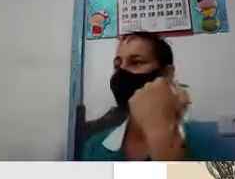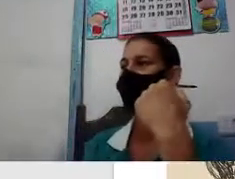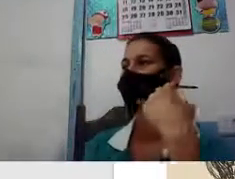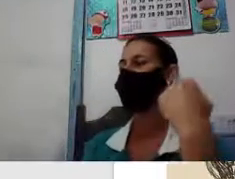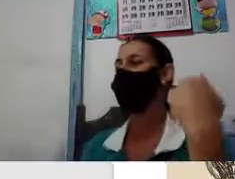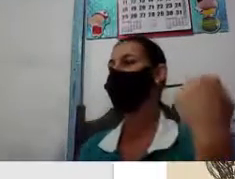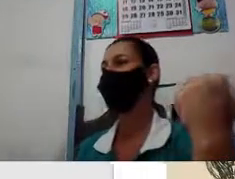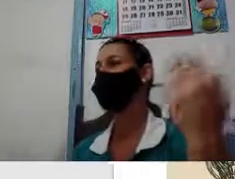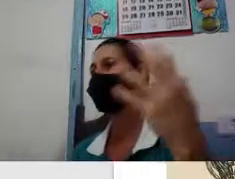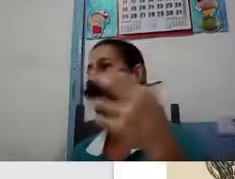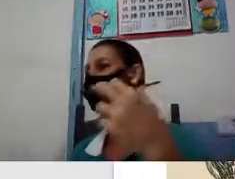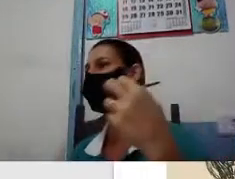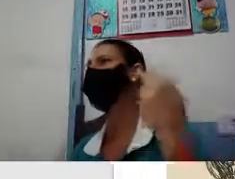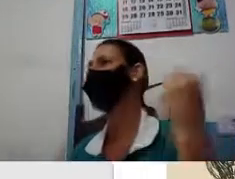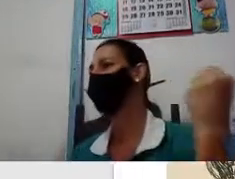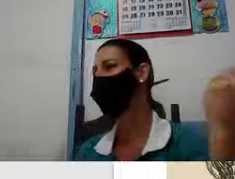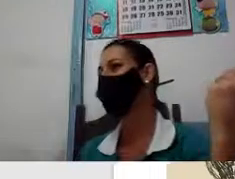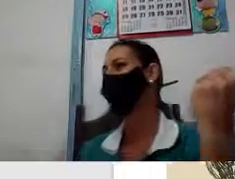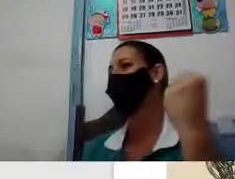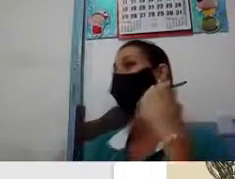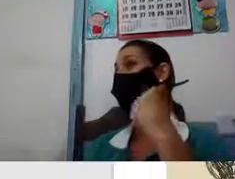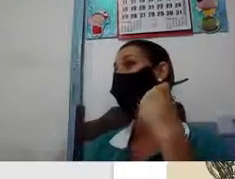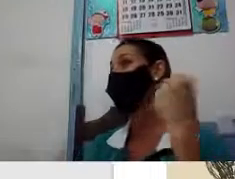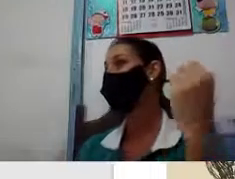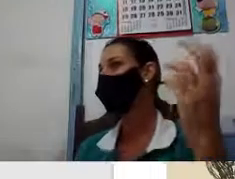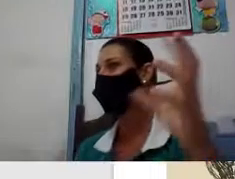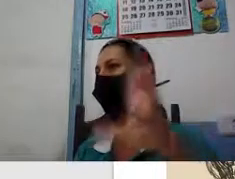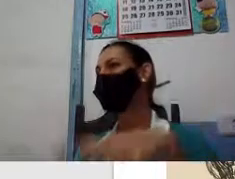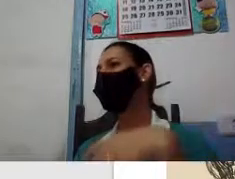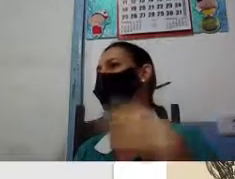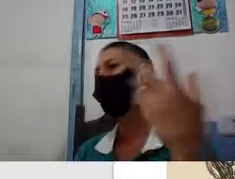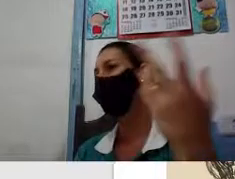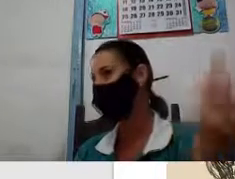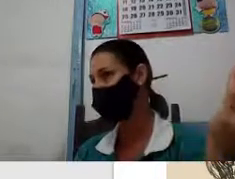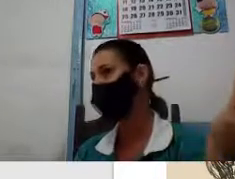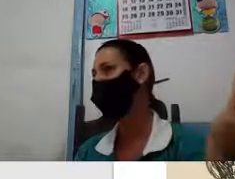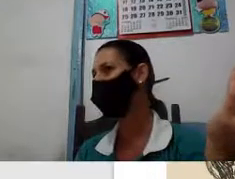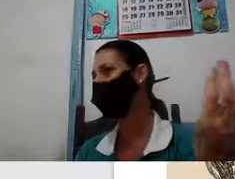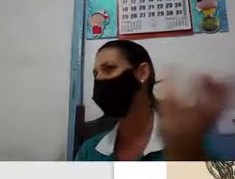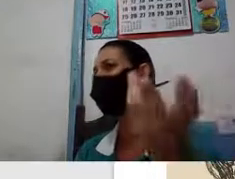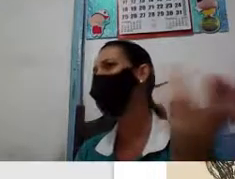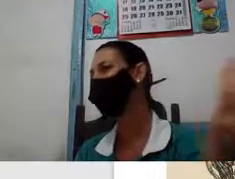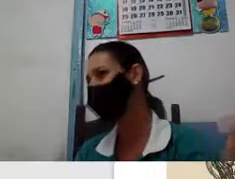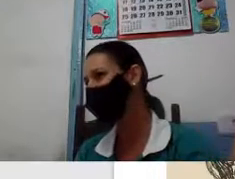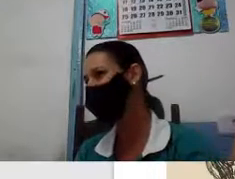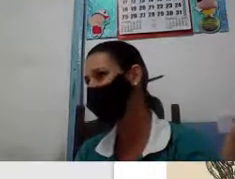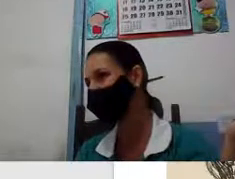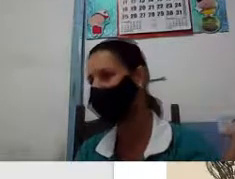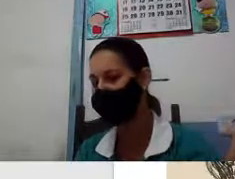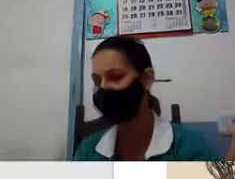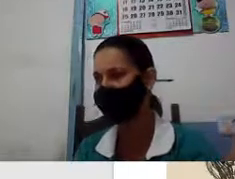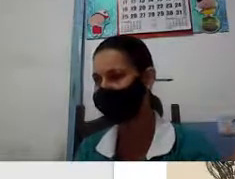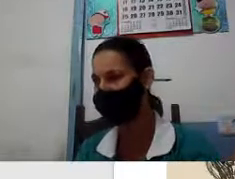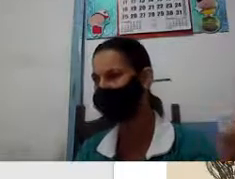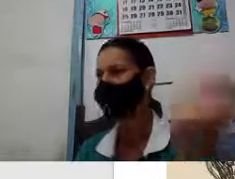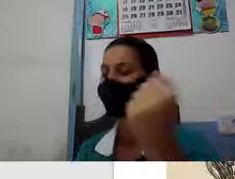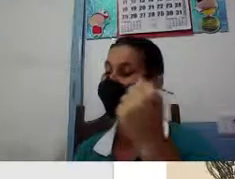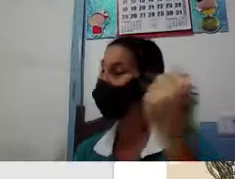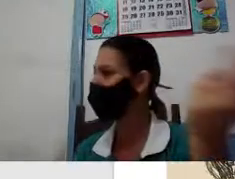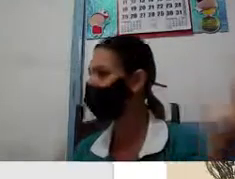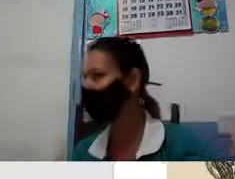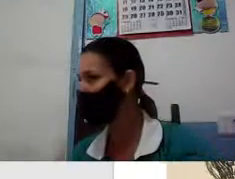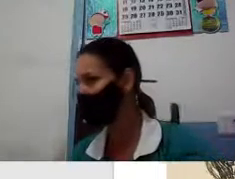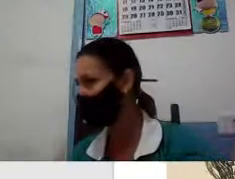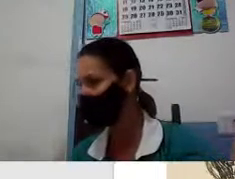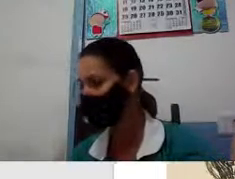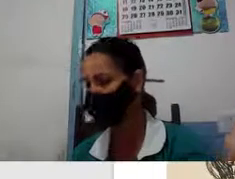ele usava uma forma engraçada, né, irônica, para transcrever socialmente aquilo que acontecia na época, tá? Não